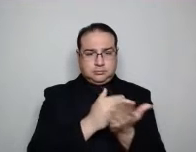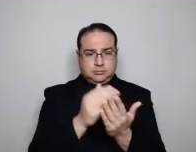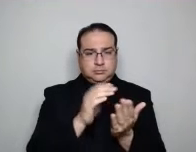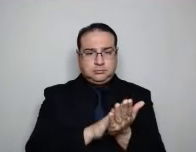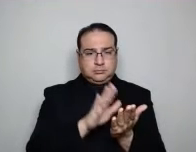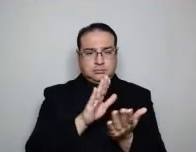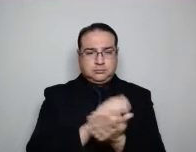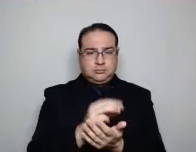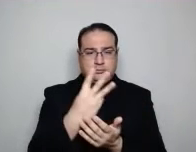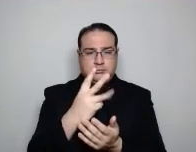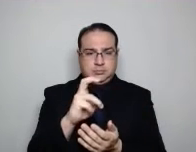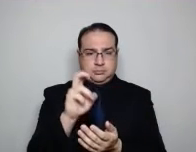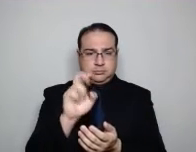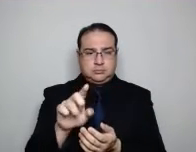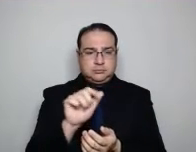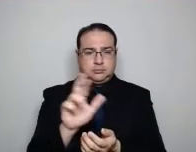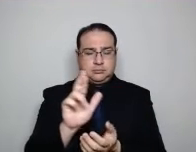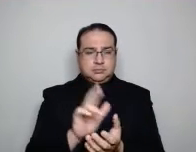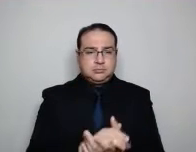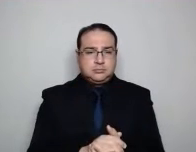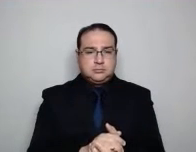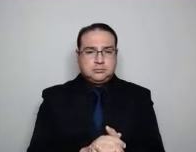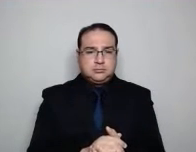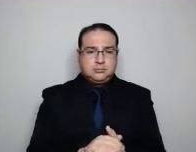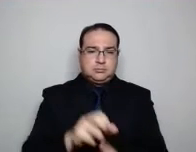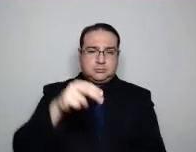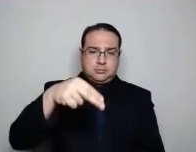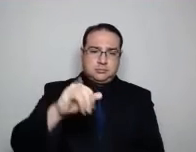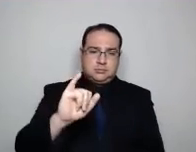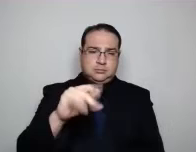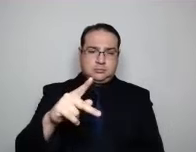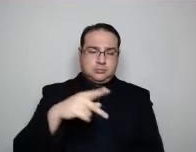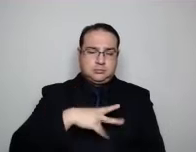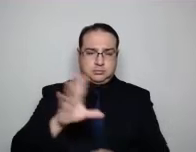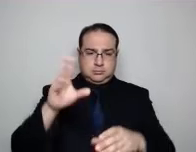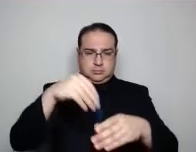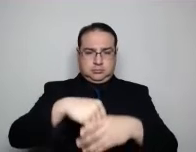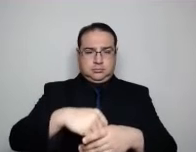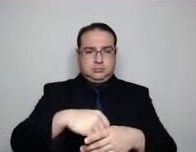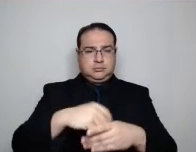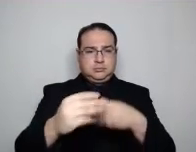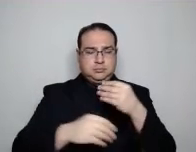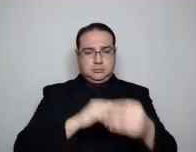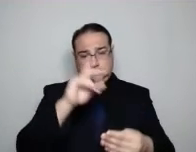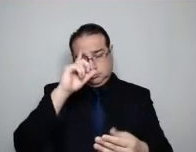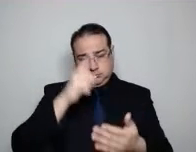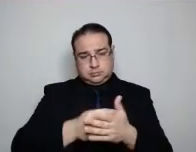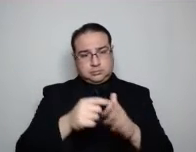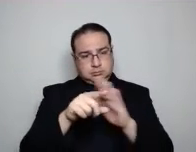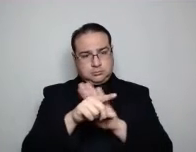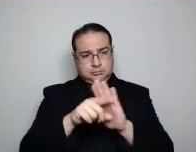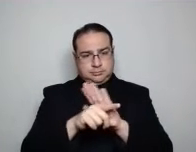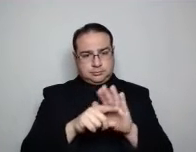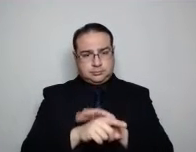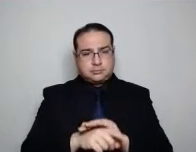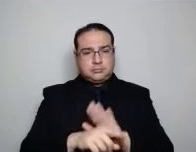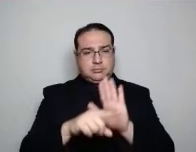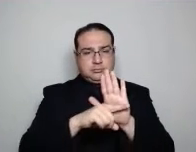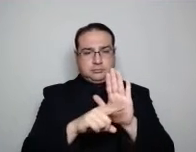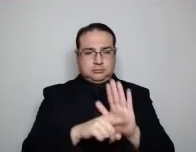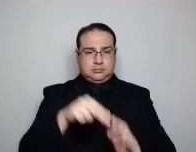R$35 mil. Então, é o NIP, né, que é um procedimento interno de investigação de negativa.